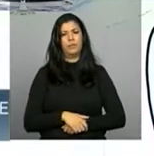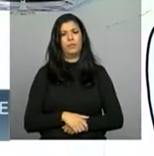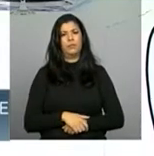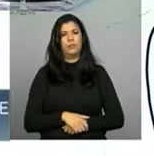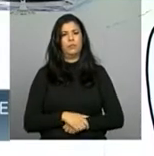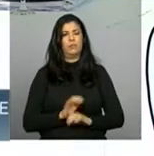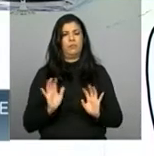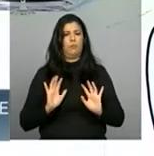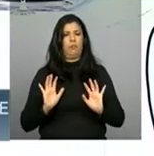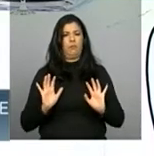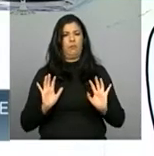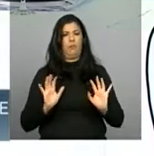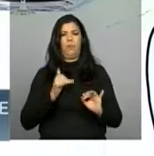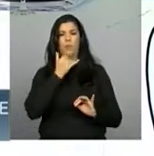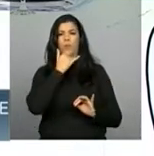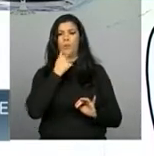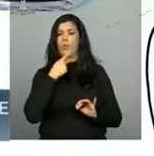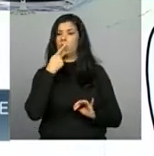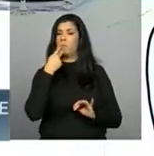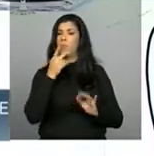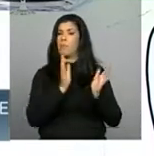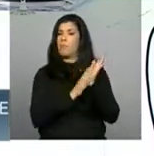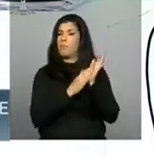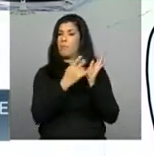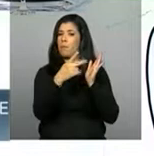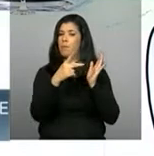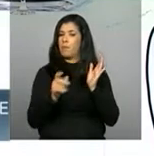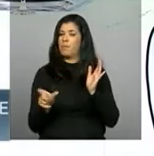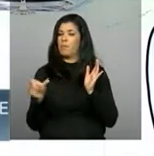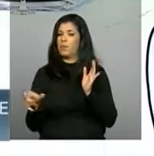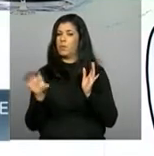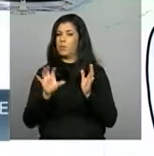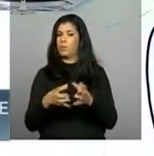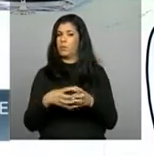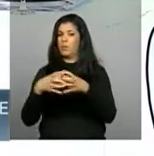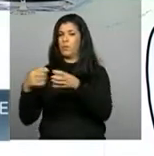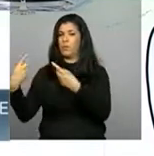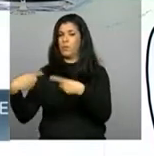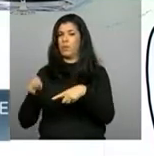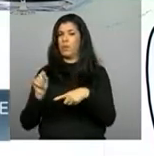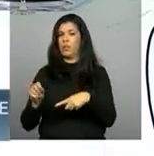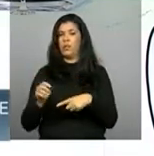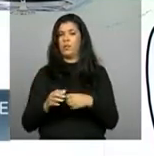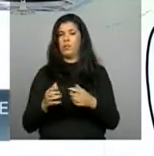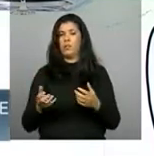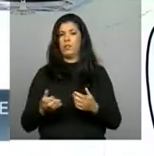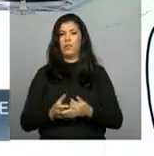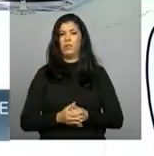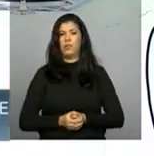e não não eu não disse isso eu elogiei o a oposição